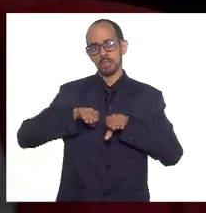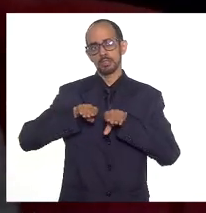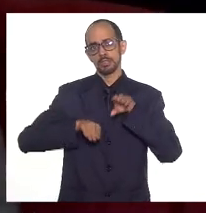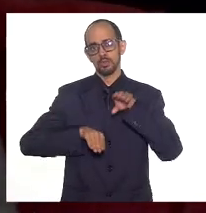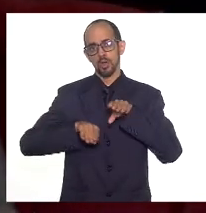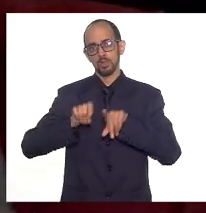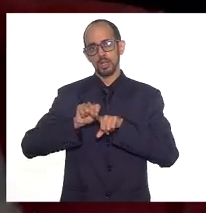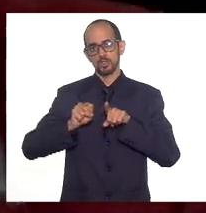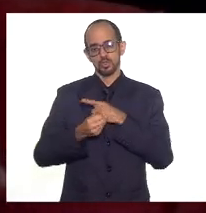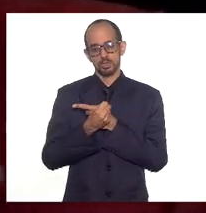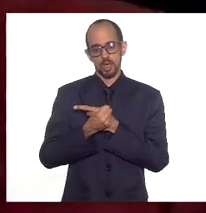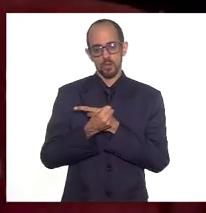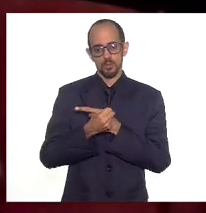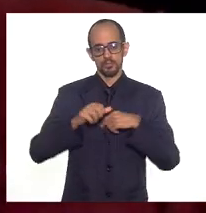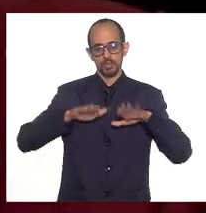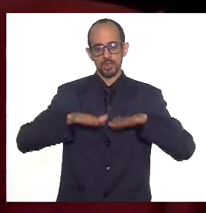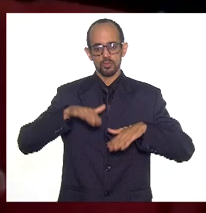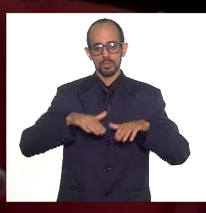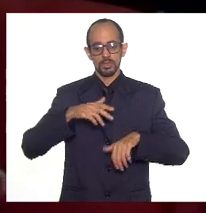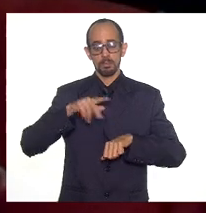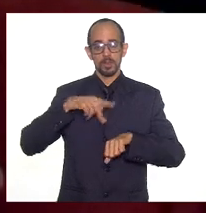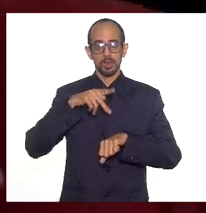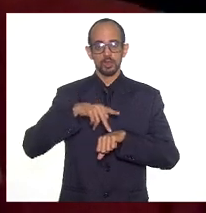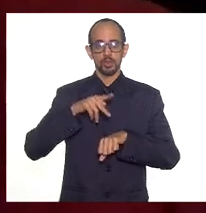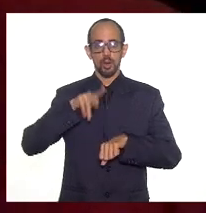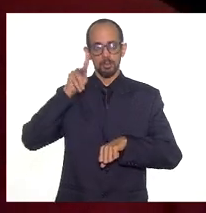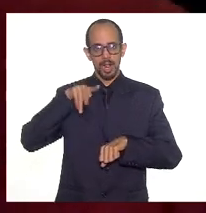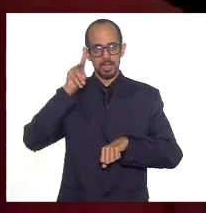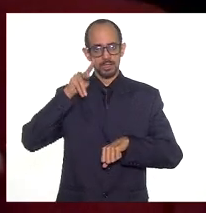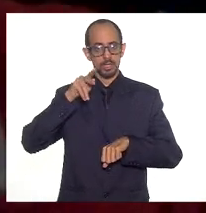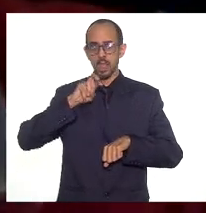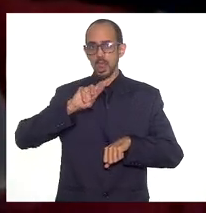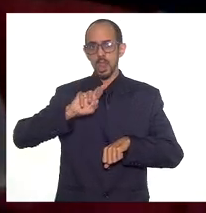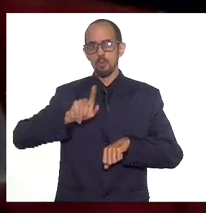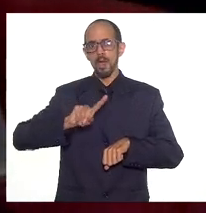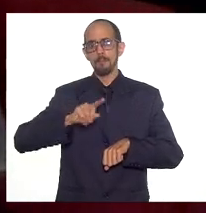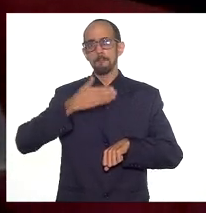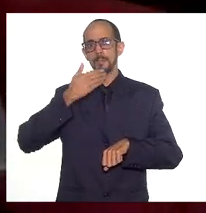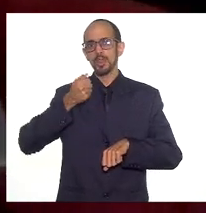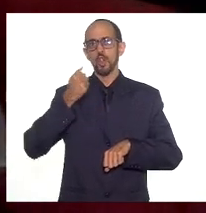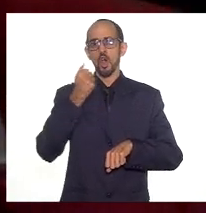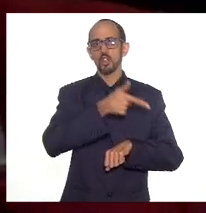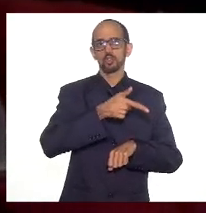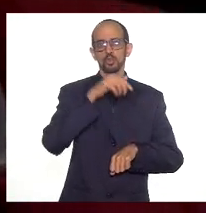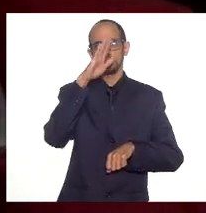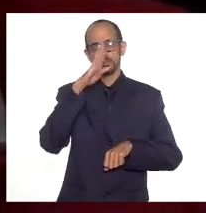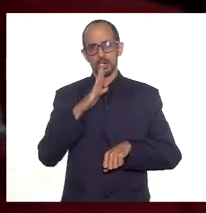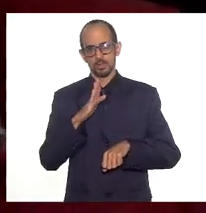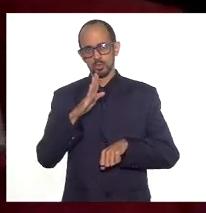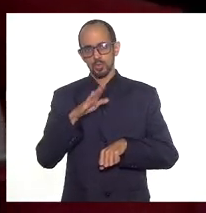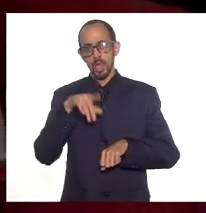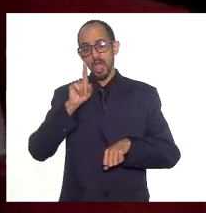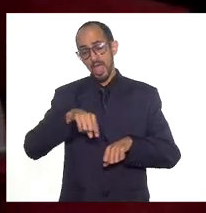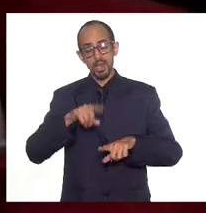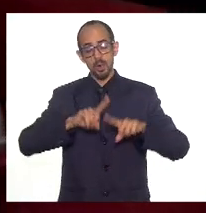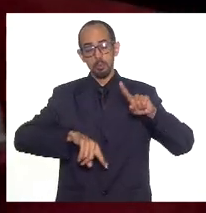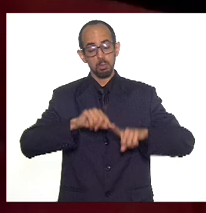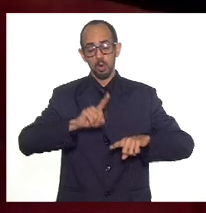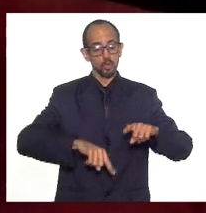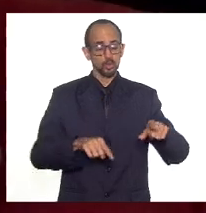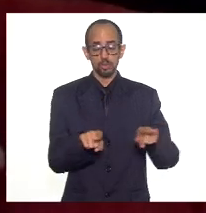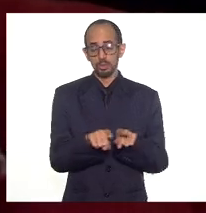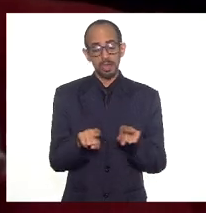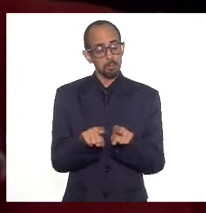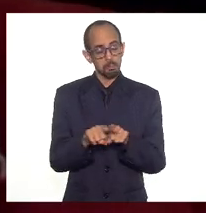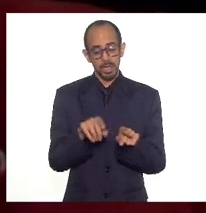ela não é melhor do que o Brasil. É um produto nacional. Né? Então, muitas das vezes, a gente tem que